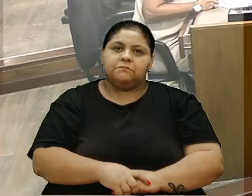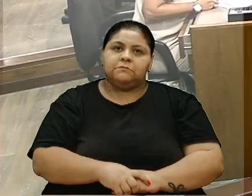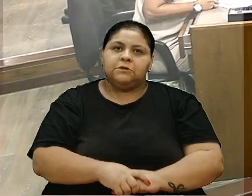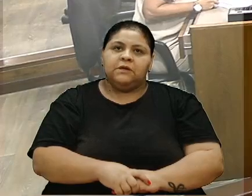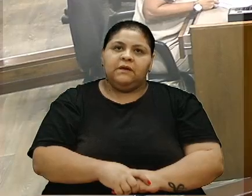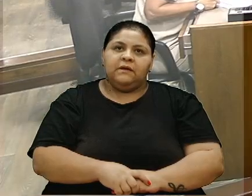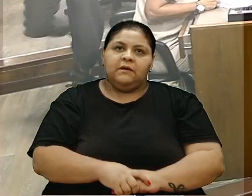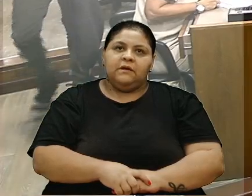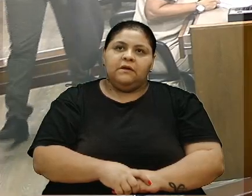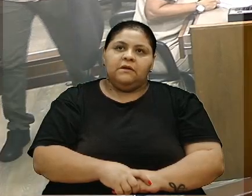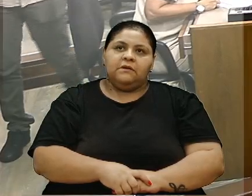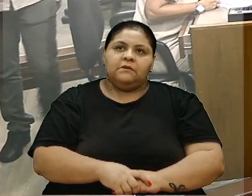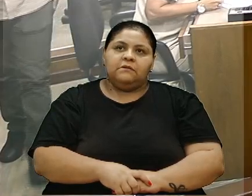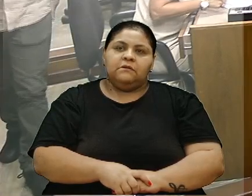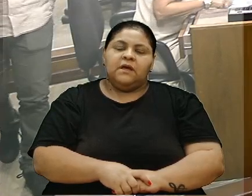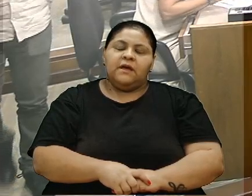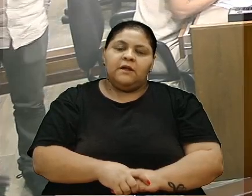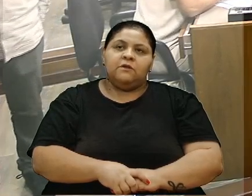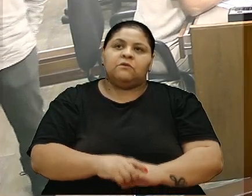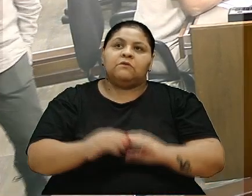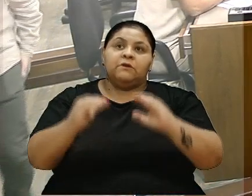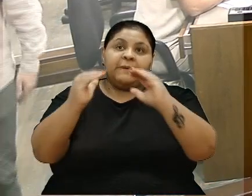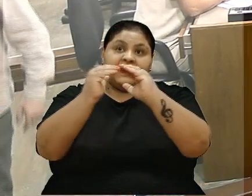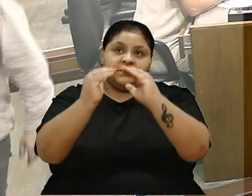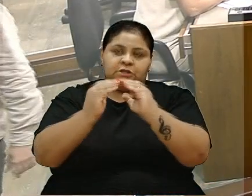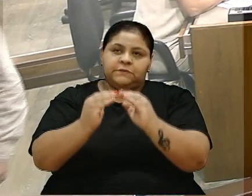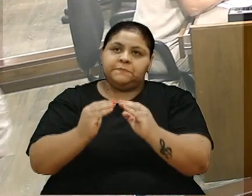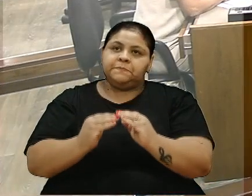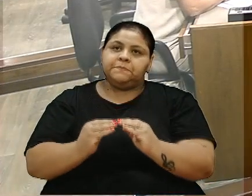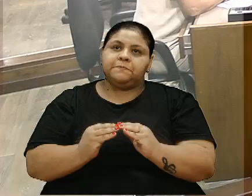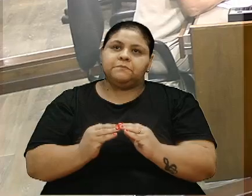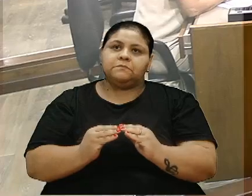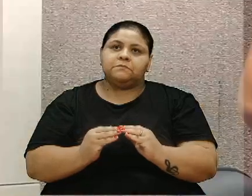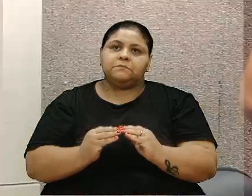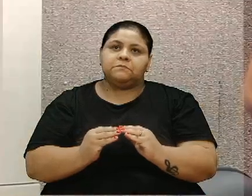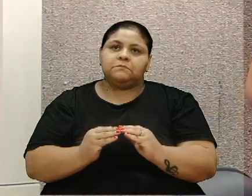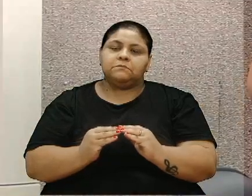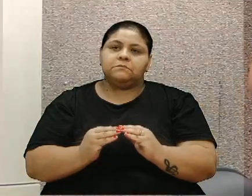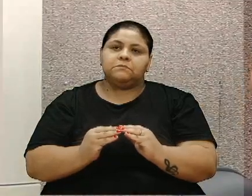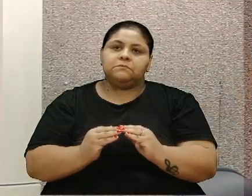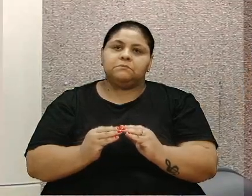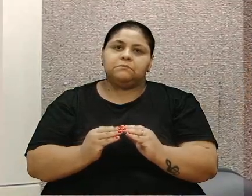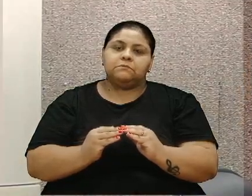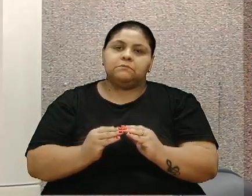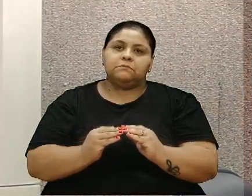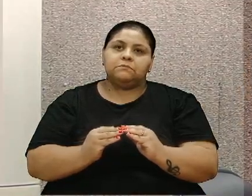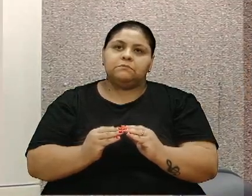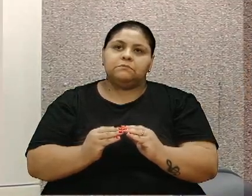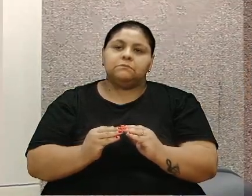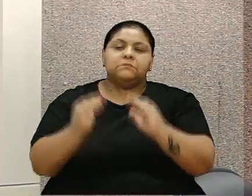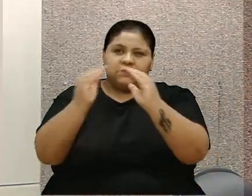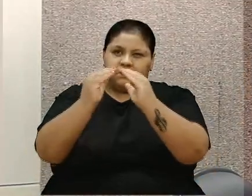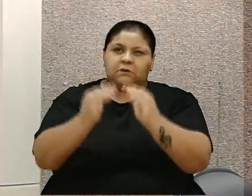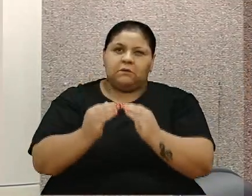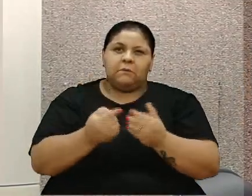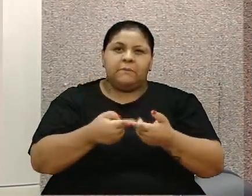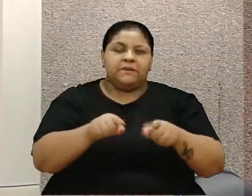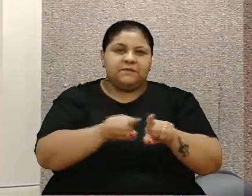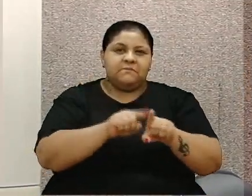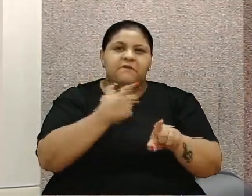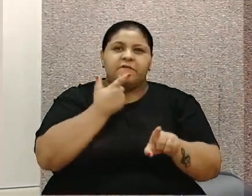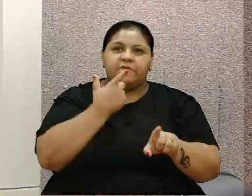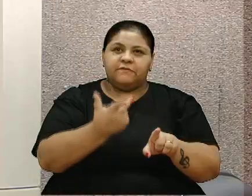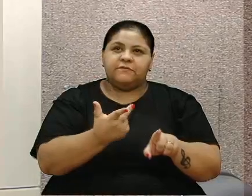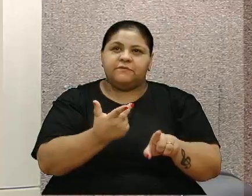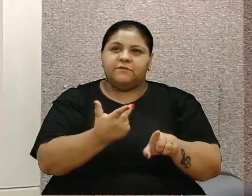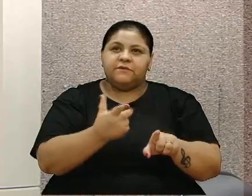E eu tendo a concordar com todos e também extrair uma particularidade na concordância, mas também deixar um destaque aqui.